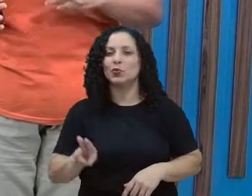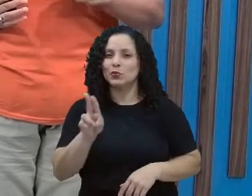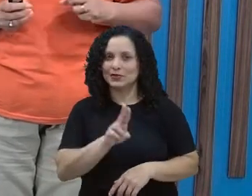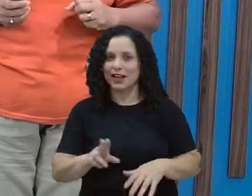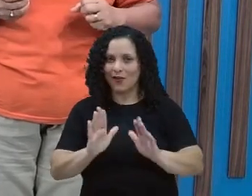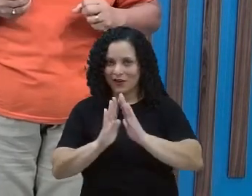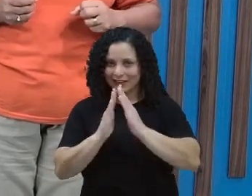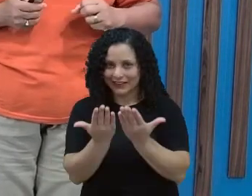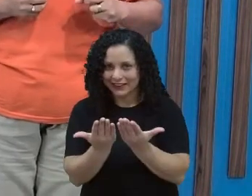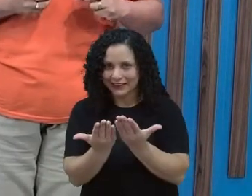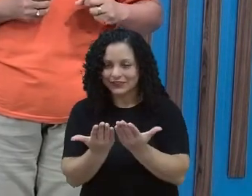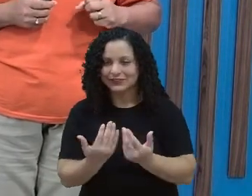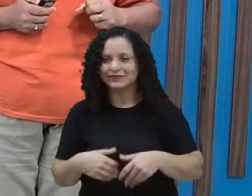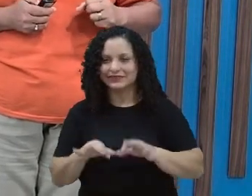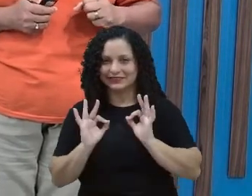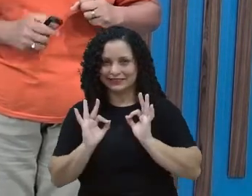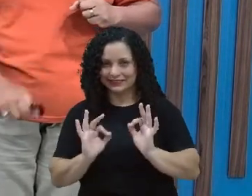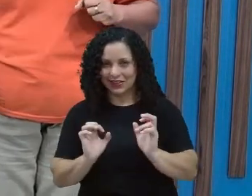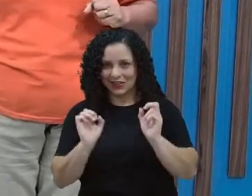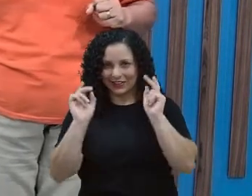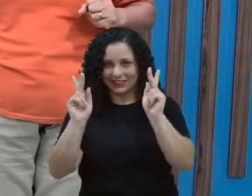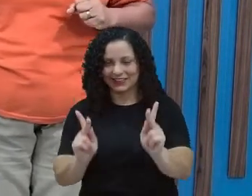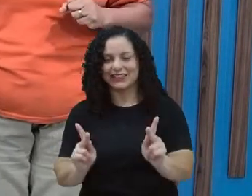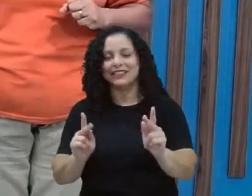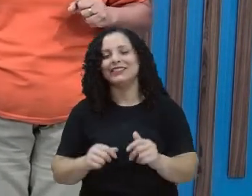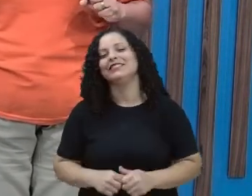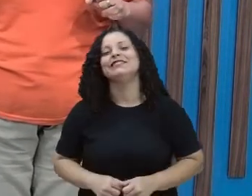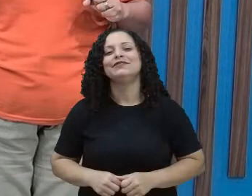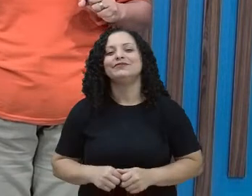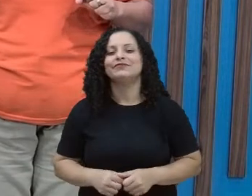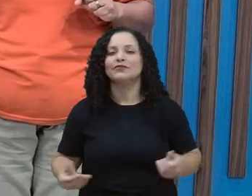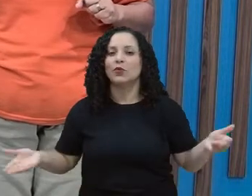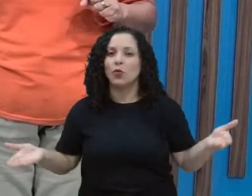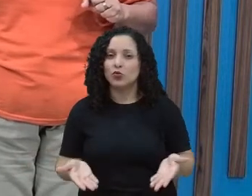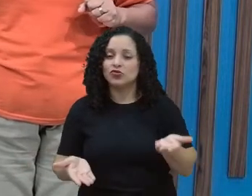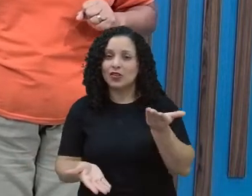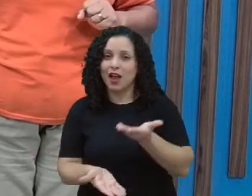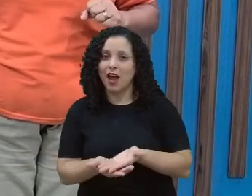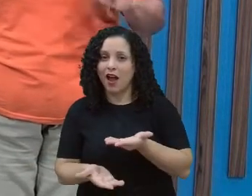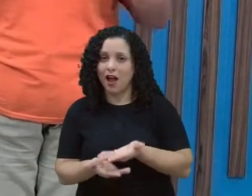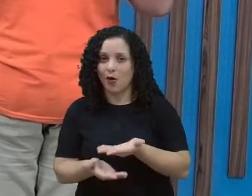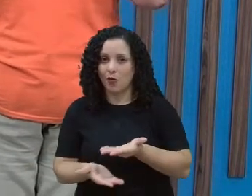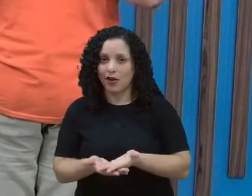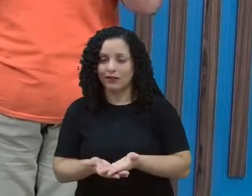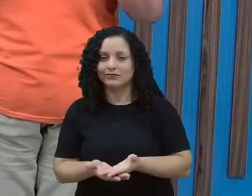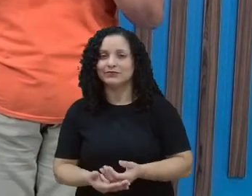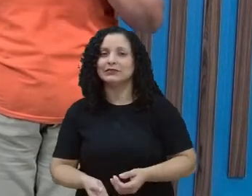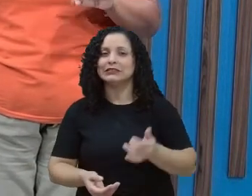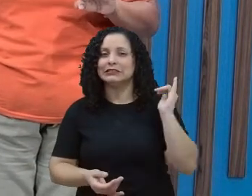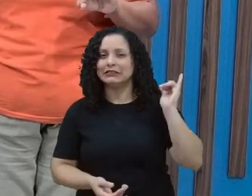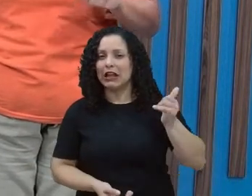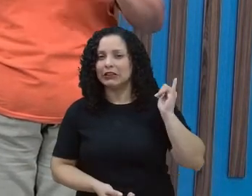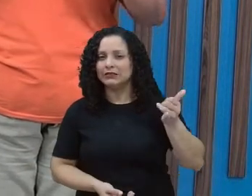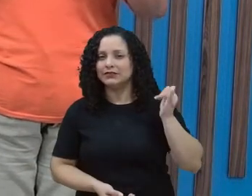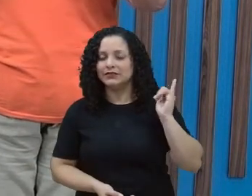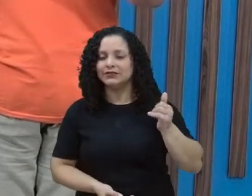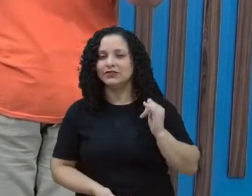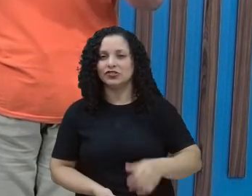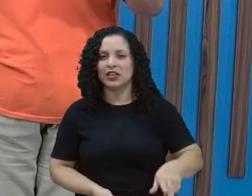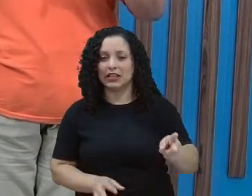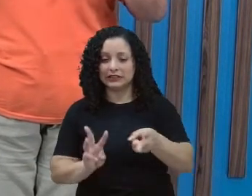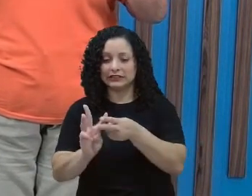seu caderninho. Ok? Então, a aula de hoje foi sobre isso. Narrativas indígenas,